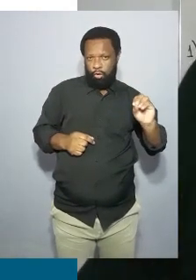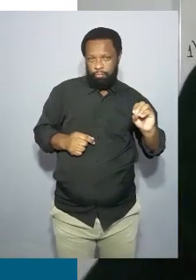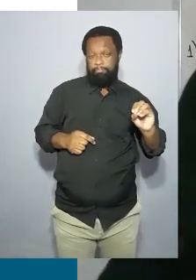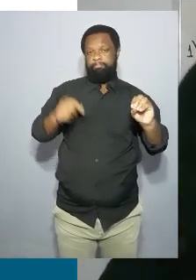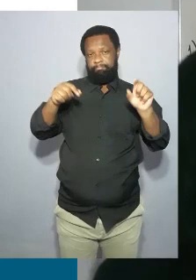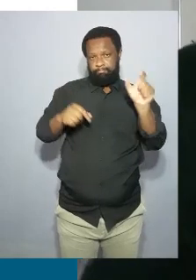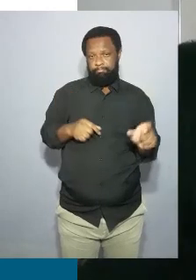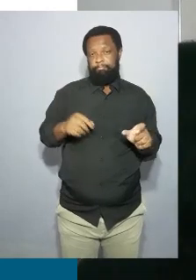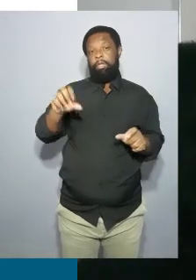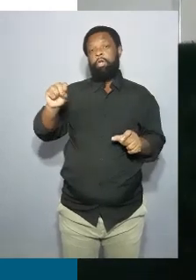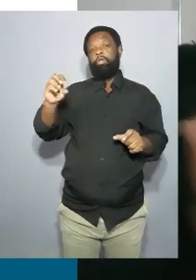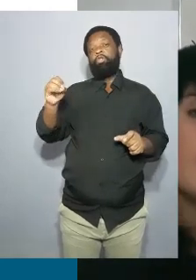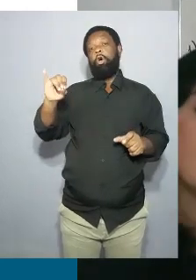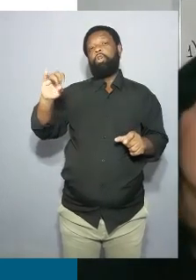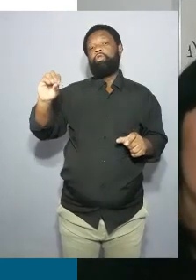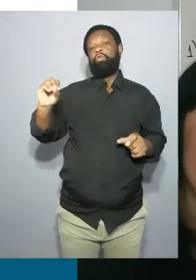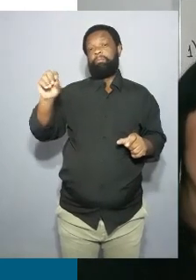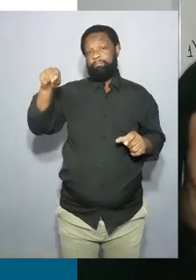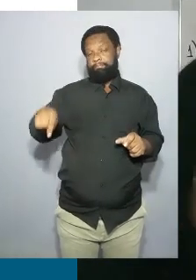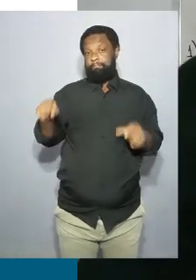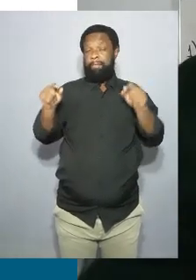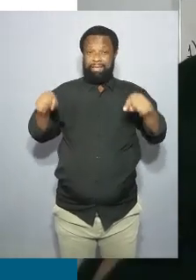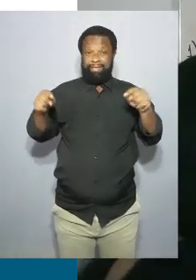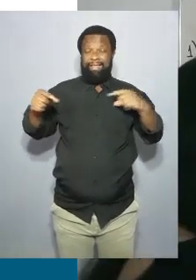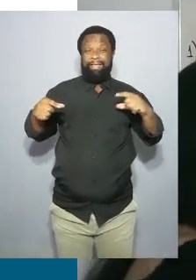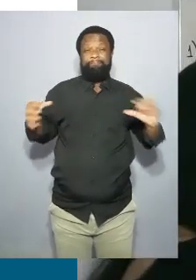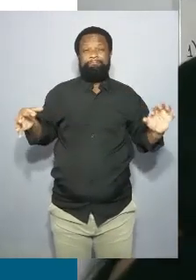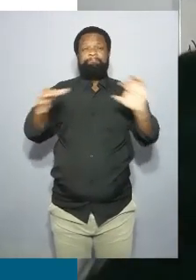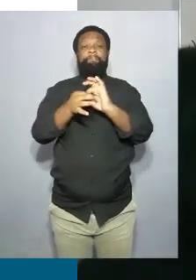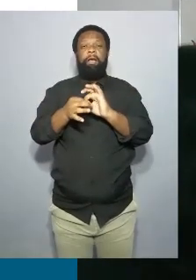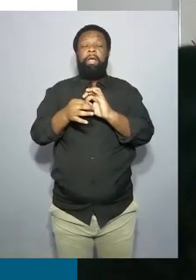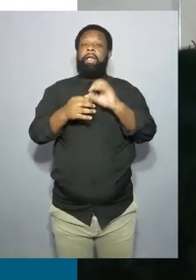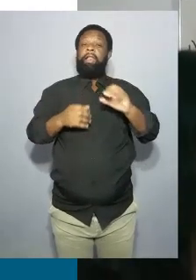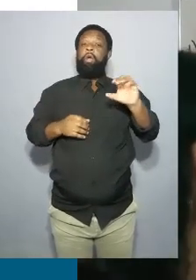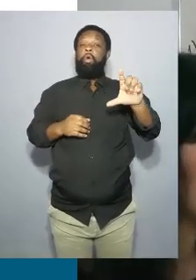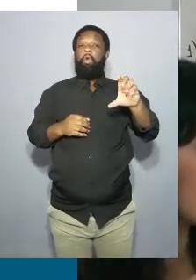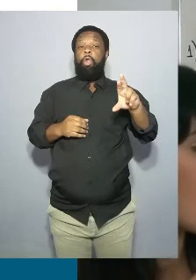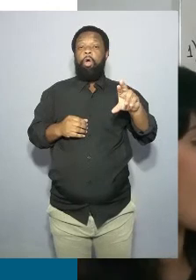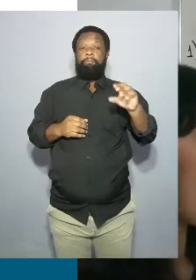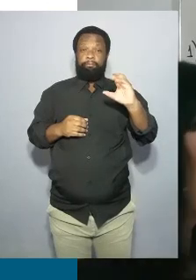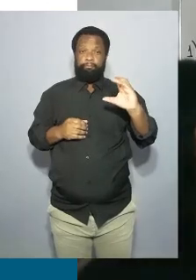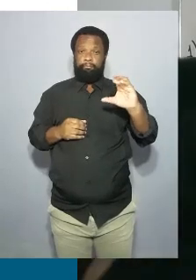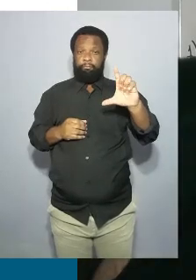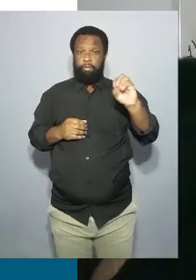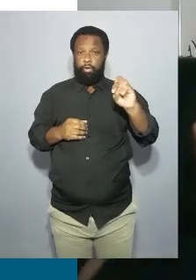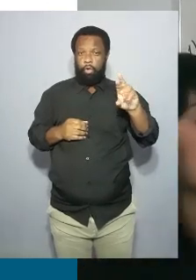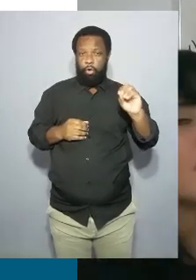sódio. Nessa ligação, pessoal, o cloro ele vai puxar, ele vai